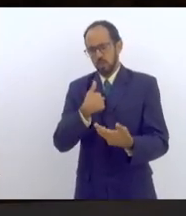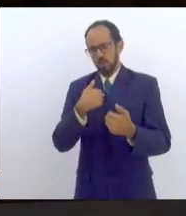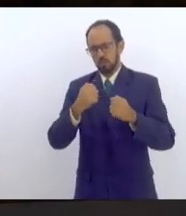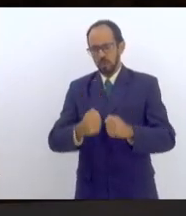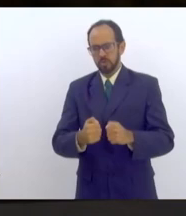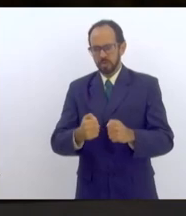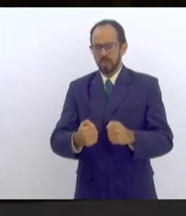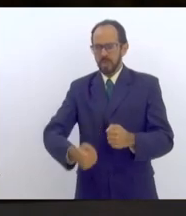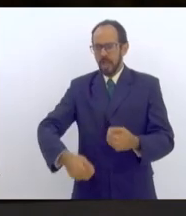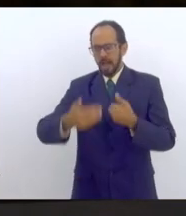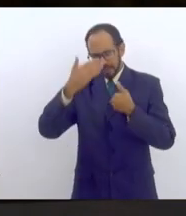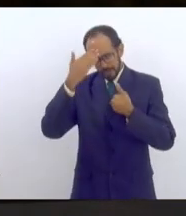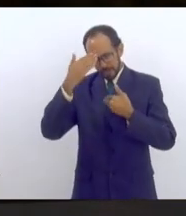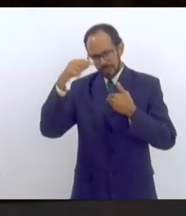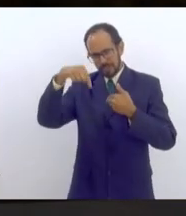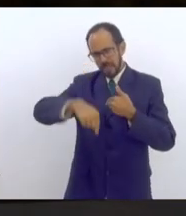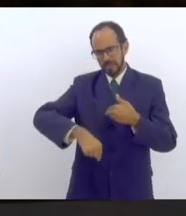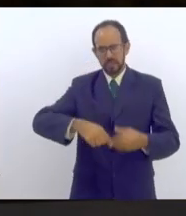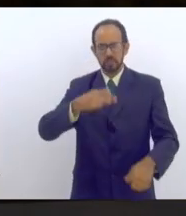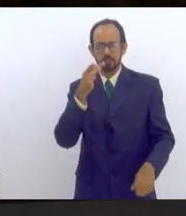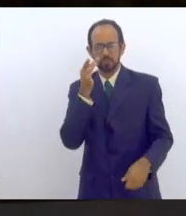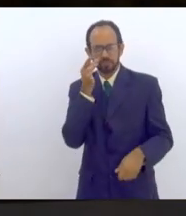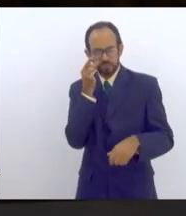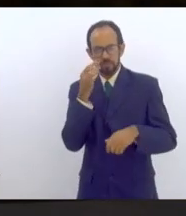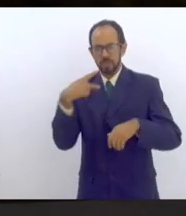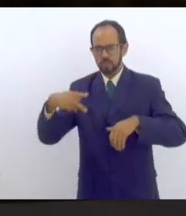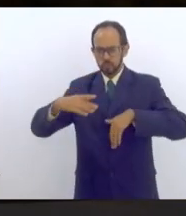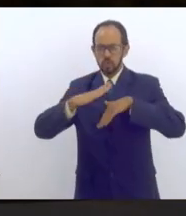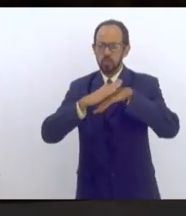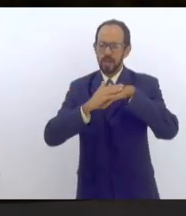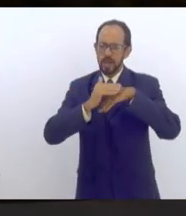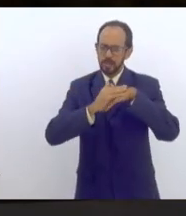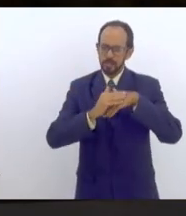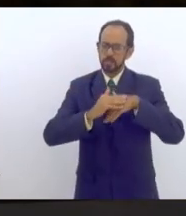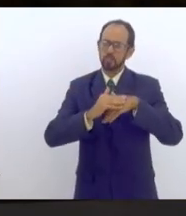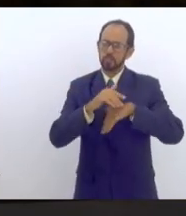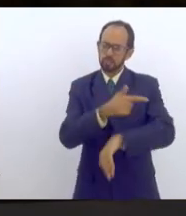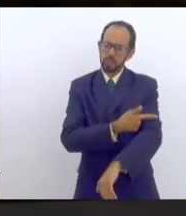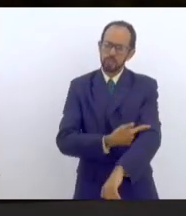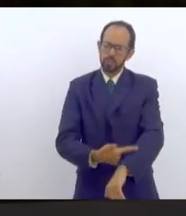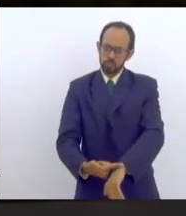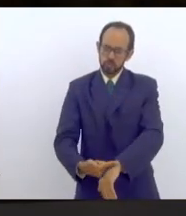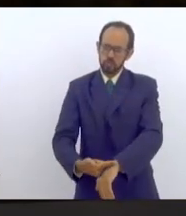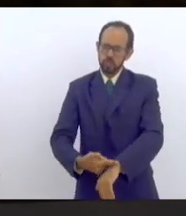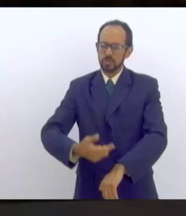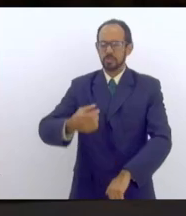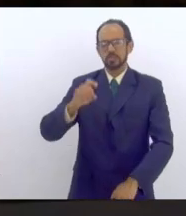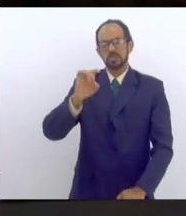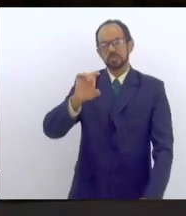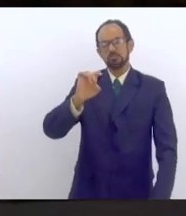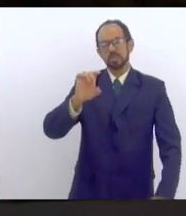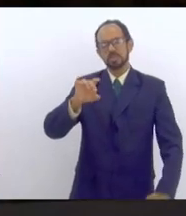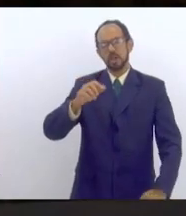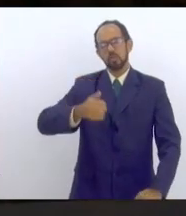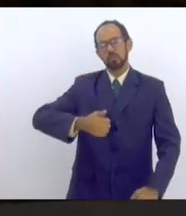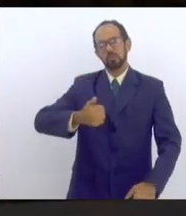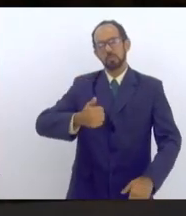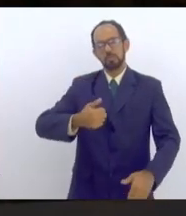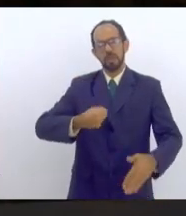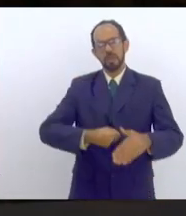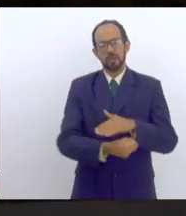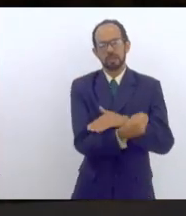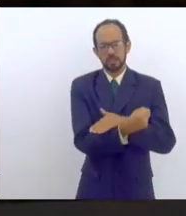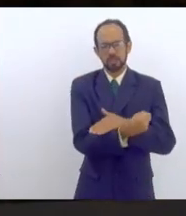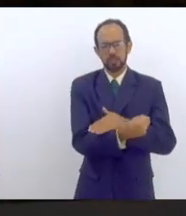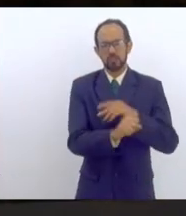poder retribuir a gentileza e o carinho dos senhores na minha posse, especialmente na primeira legislatura, em